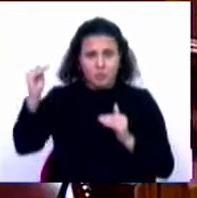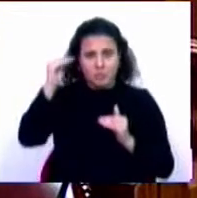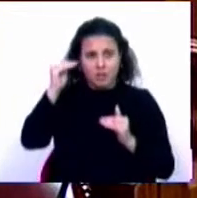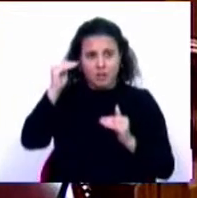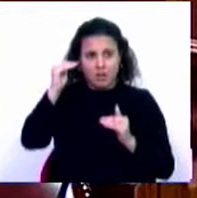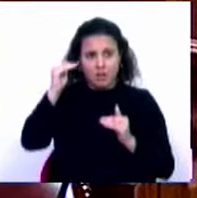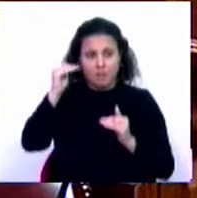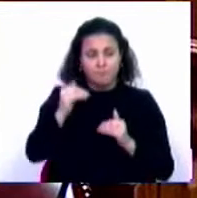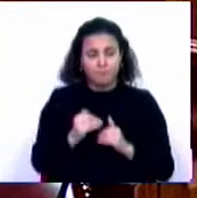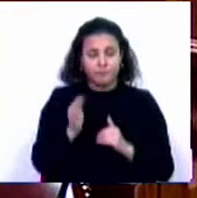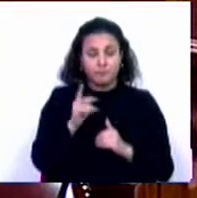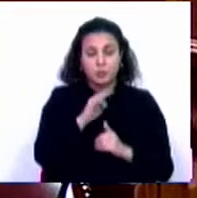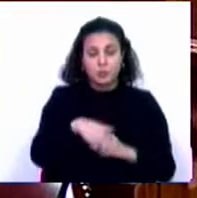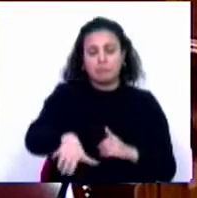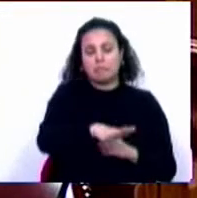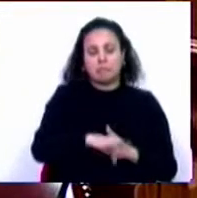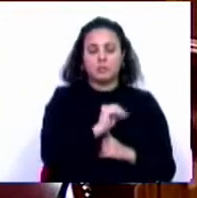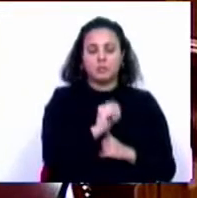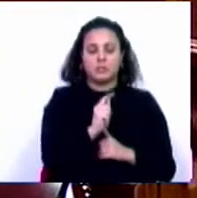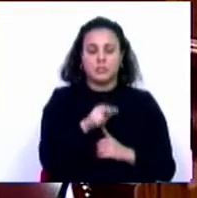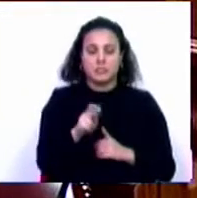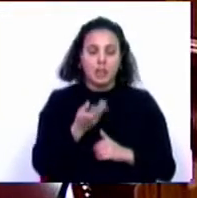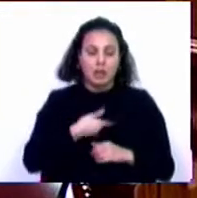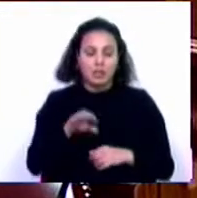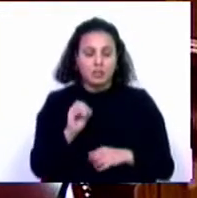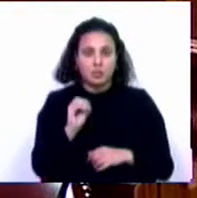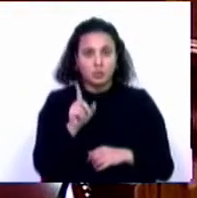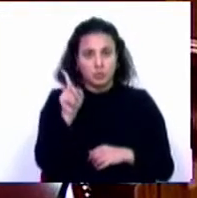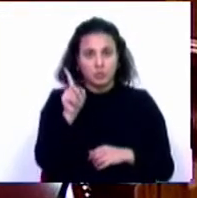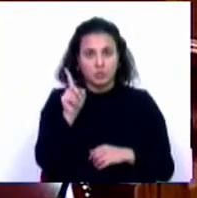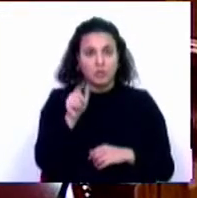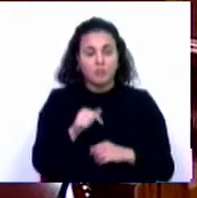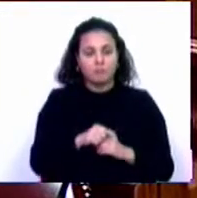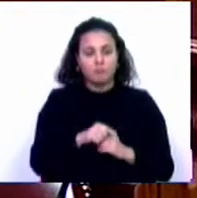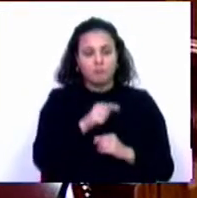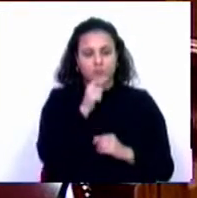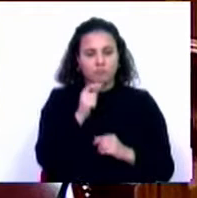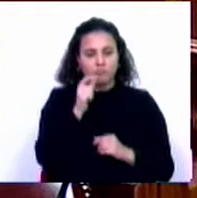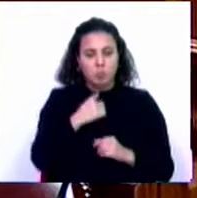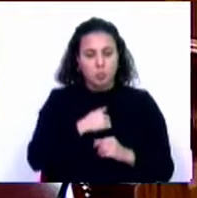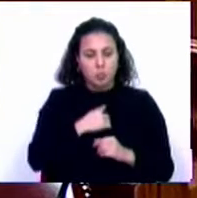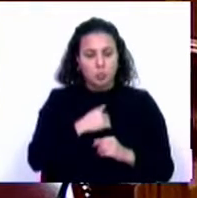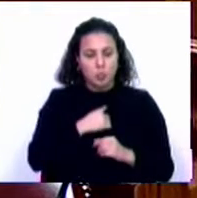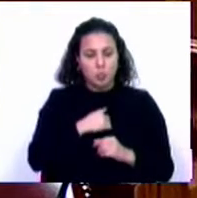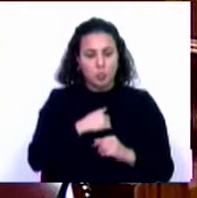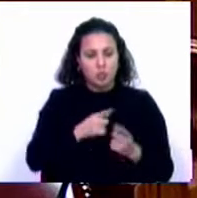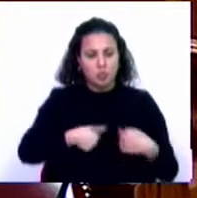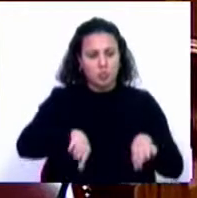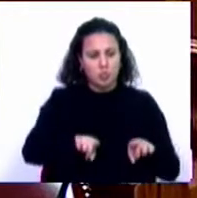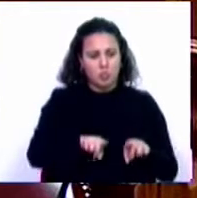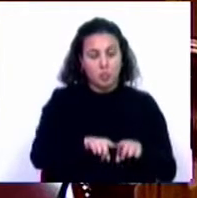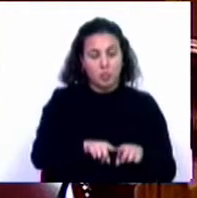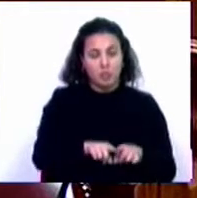teve lugar no Senado, na sala do Senado, foi-nos prometida a auditoria, foi prometido o envio